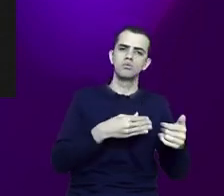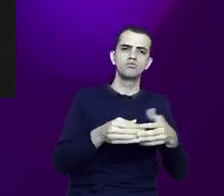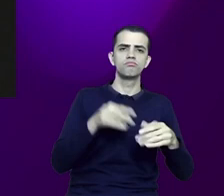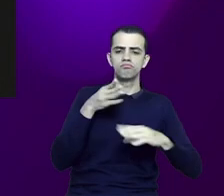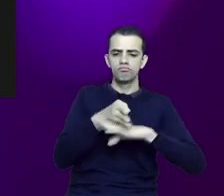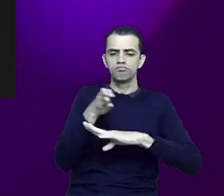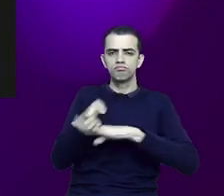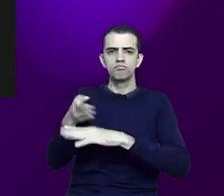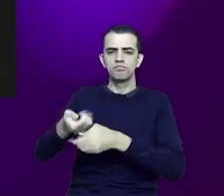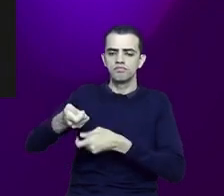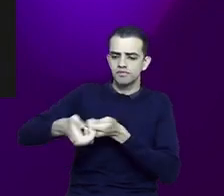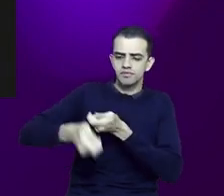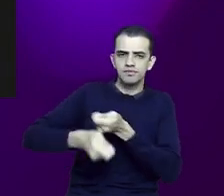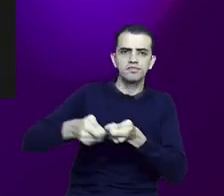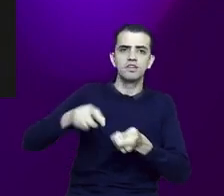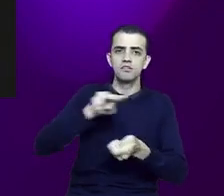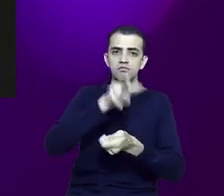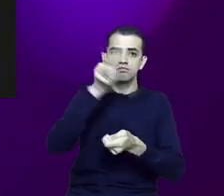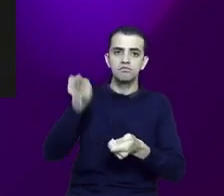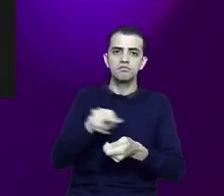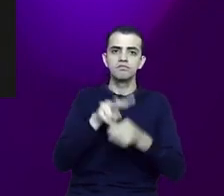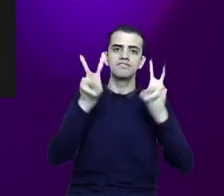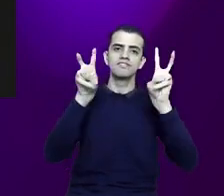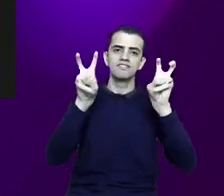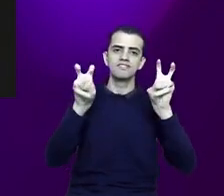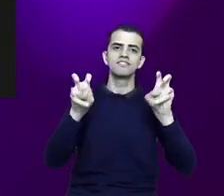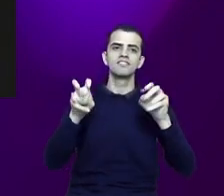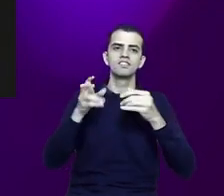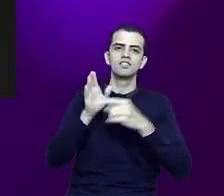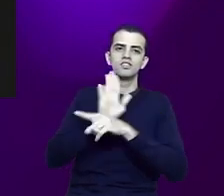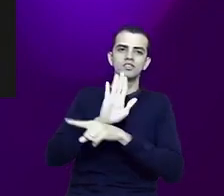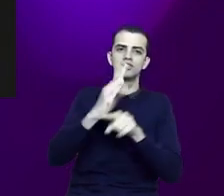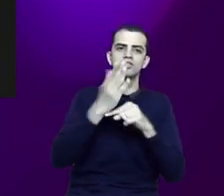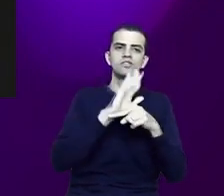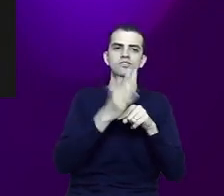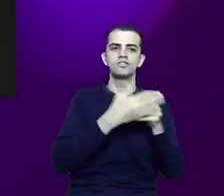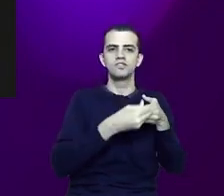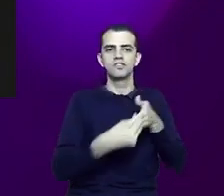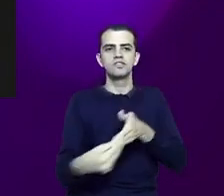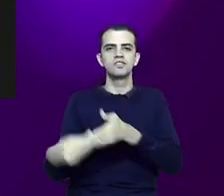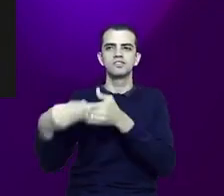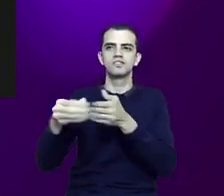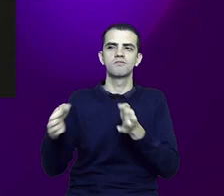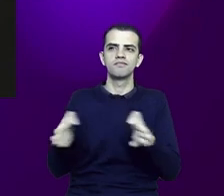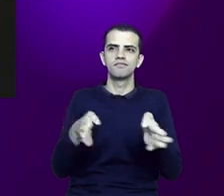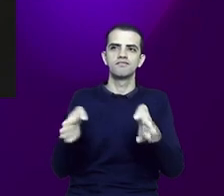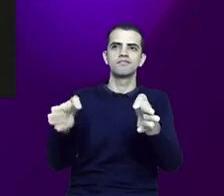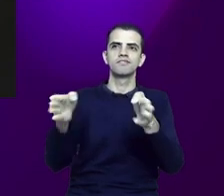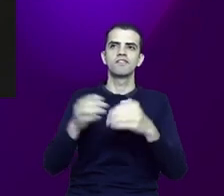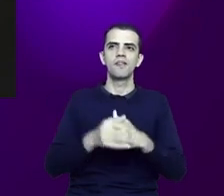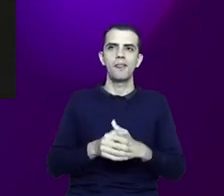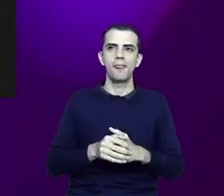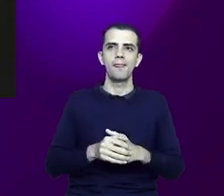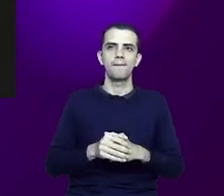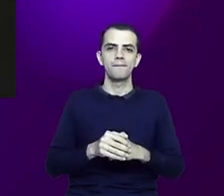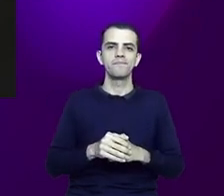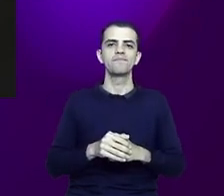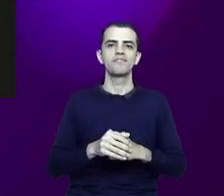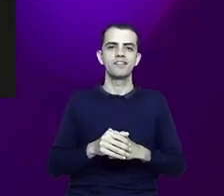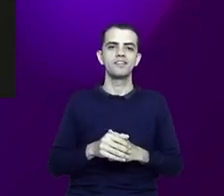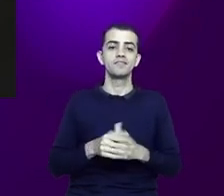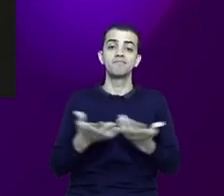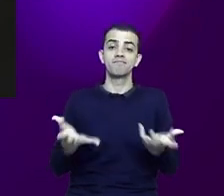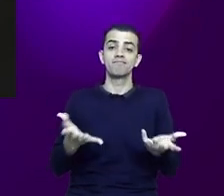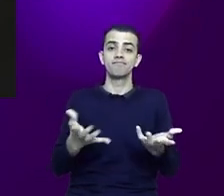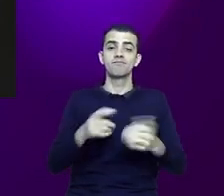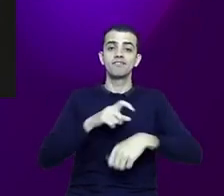a fluoroscopia, fazendo uma cirurgia navegada percutânea, também utilizando a realidade aumentada. Fechando os